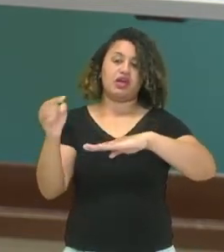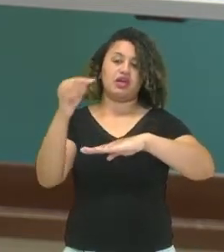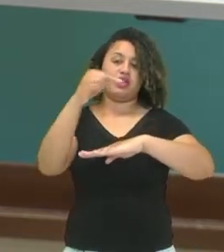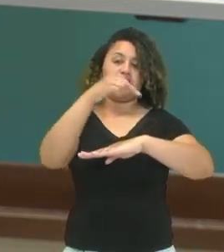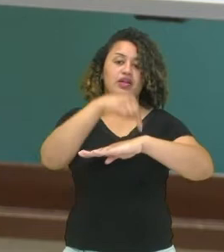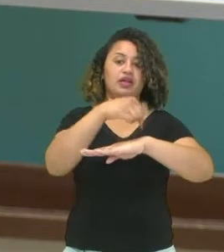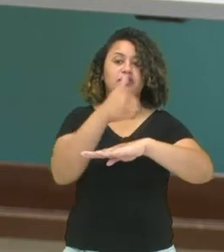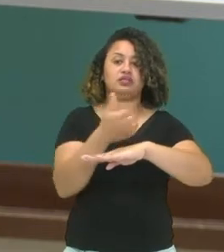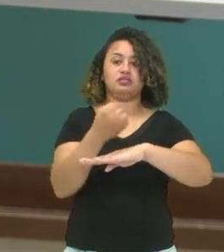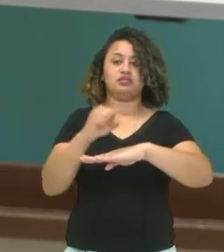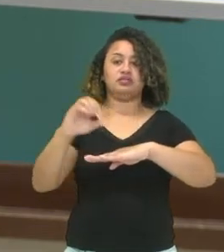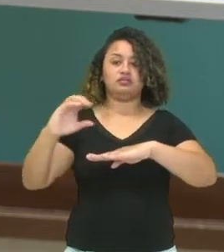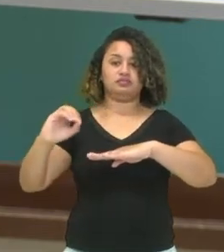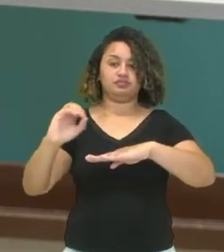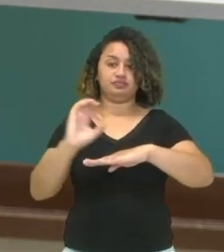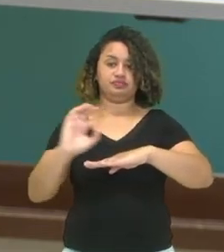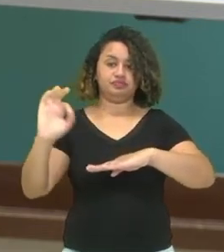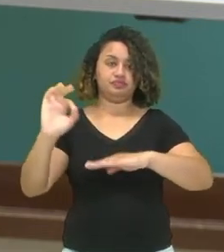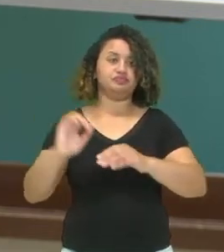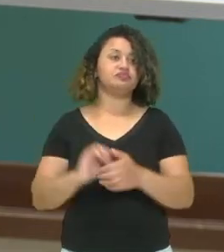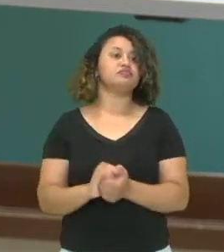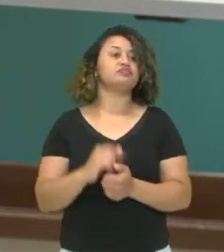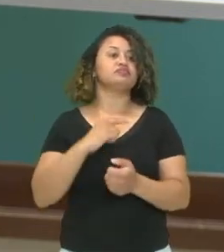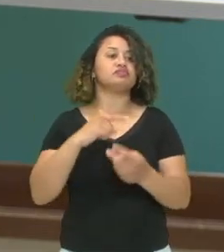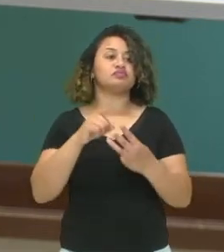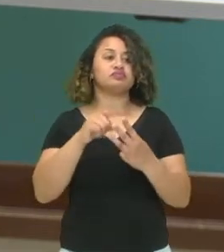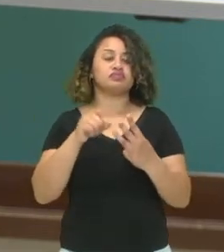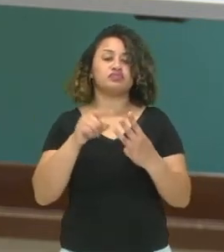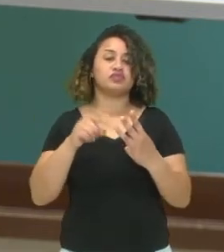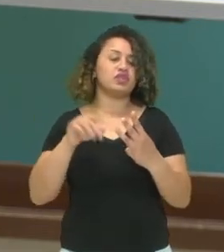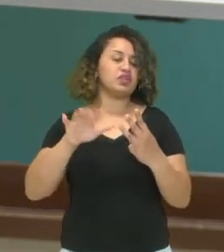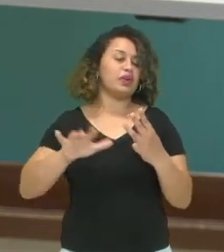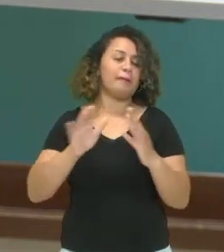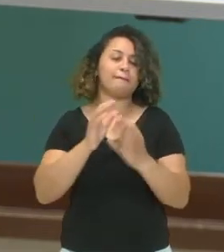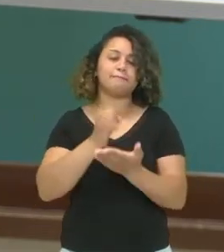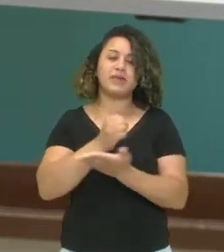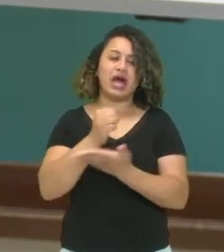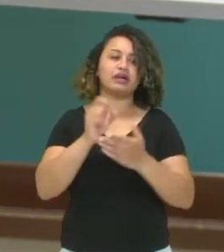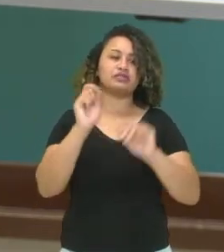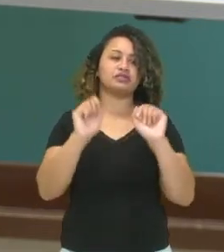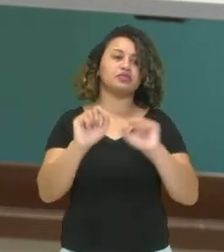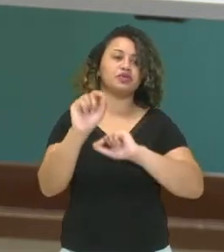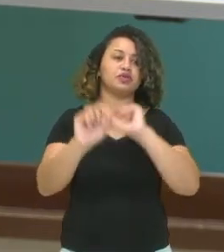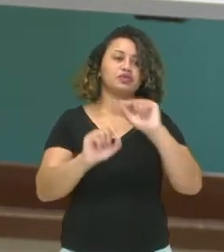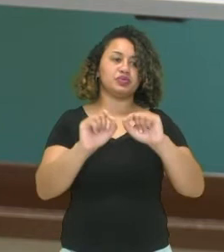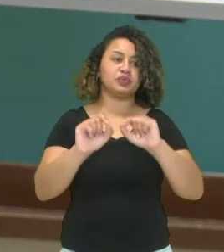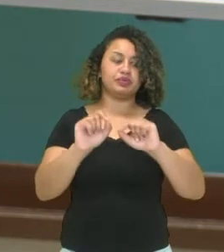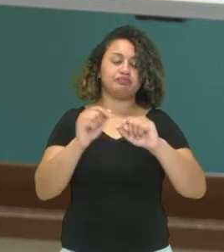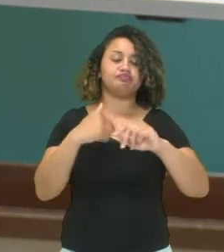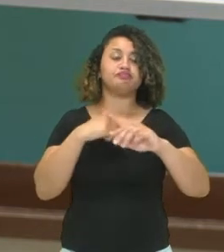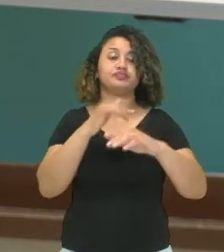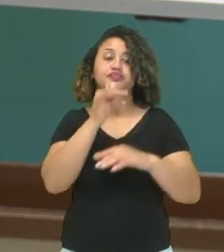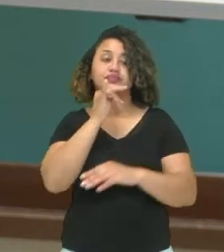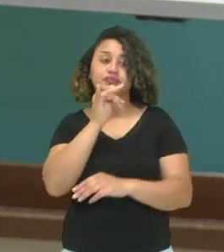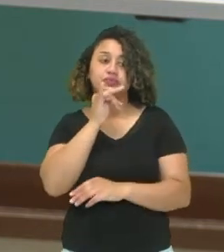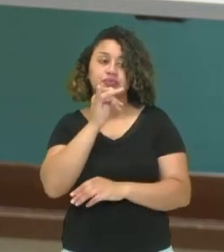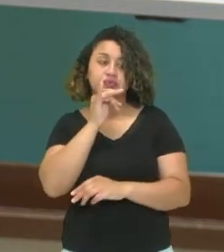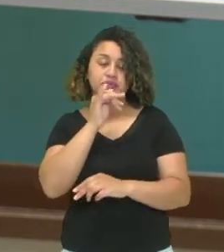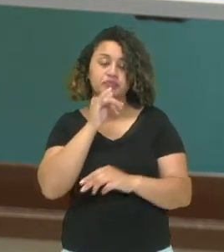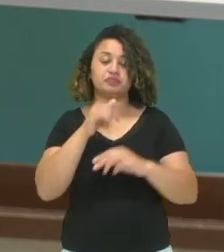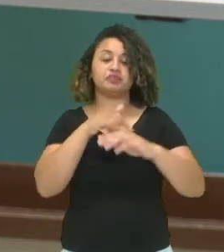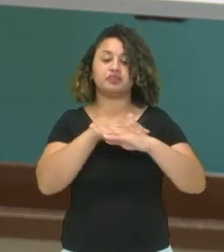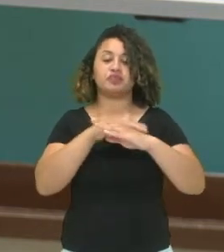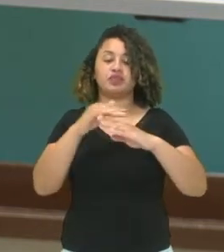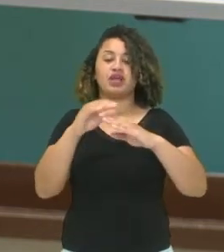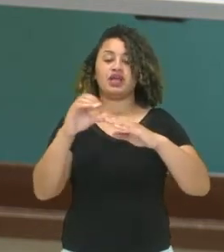graus. Nós temos aqui 3 condições básicas que a gente pode dizer. Que quando ele está, por exemplo, entre 0